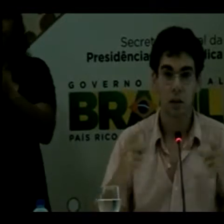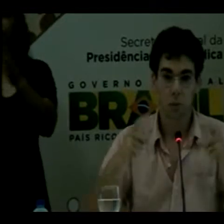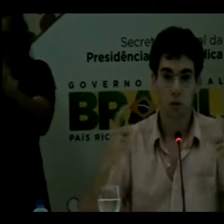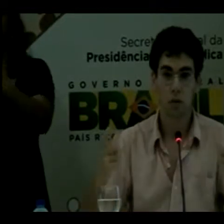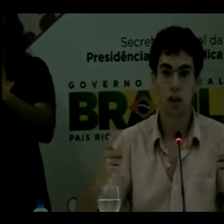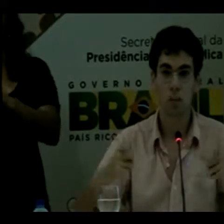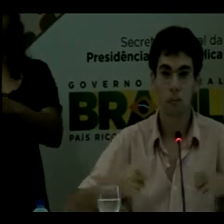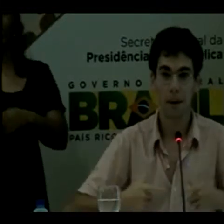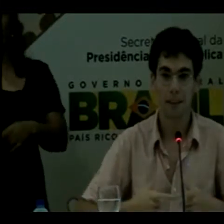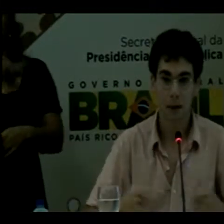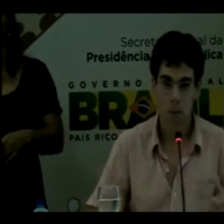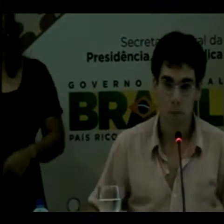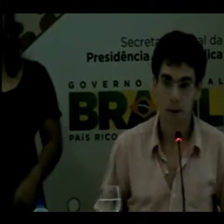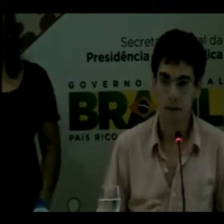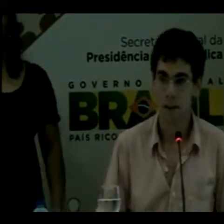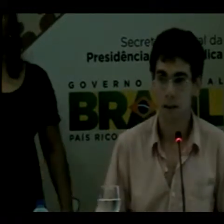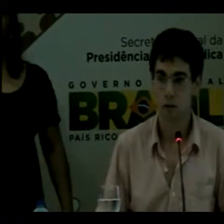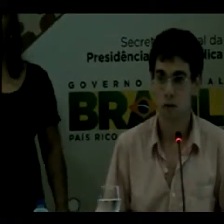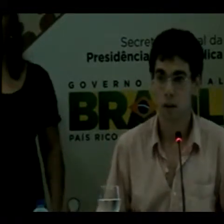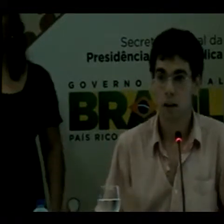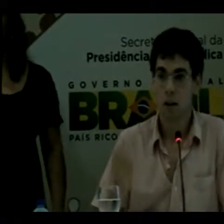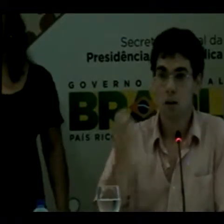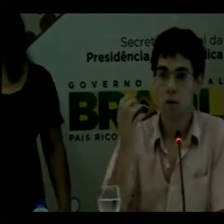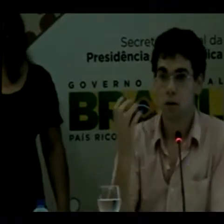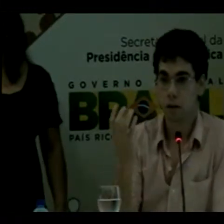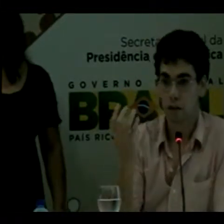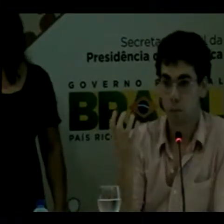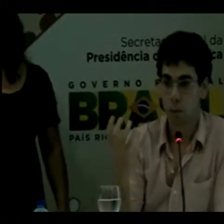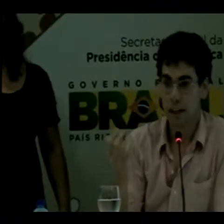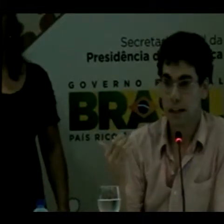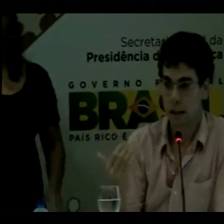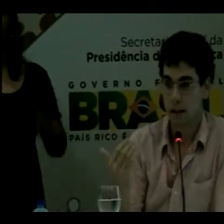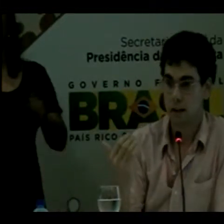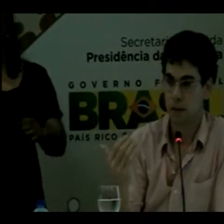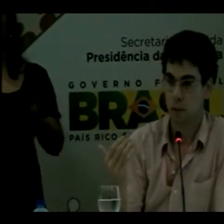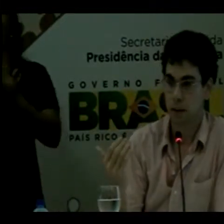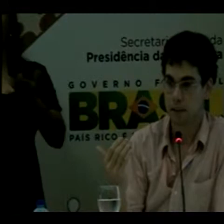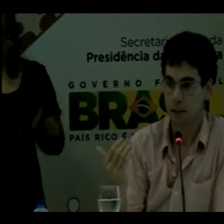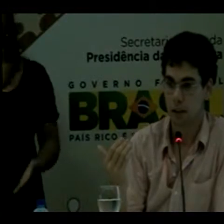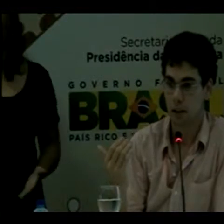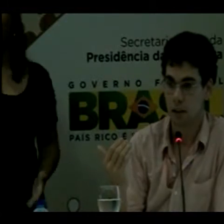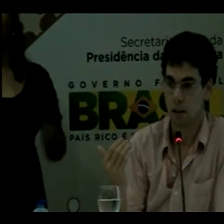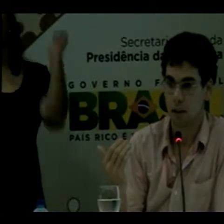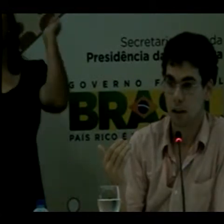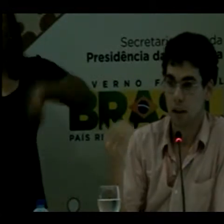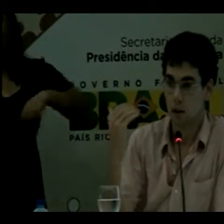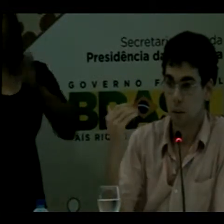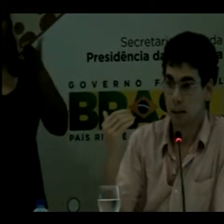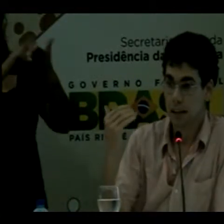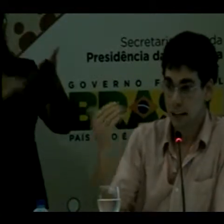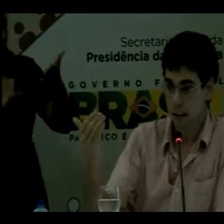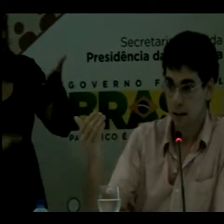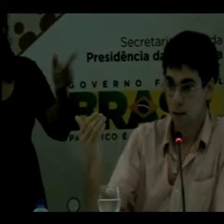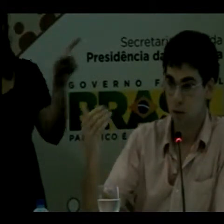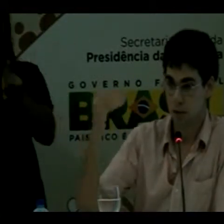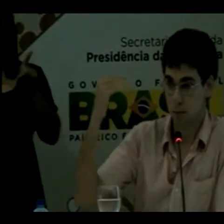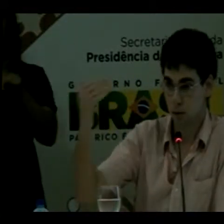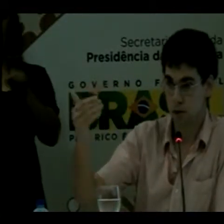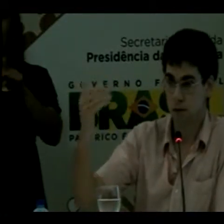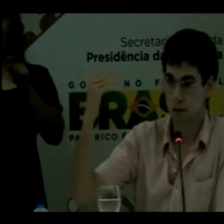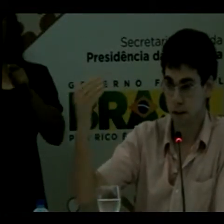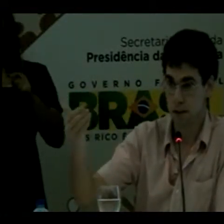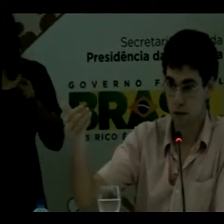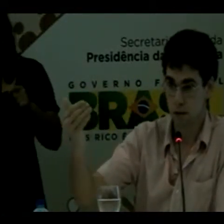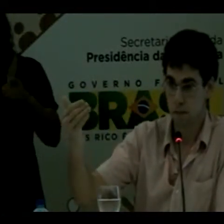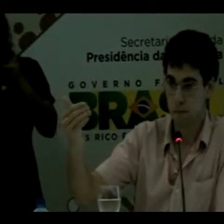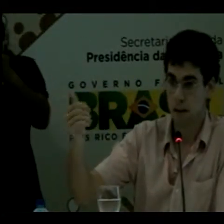e a gente tem uma ontologia, um padrão para esses dados, os governos vão poder ler essa complexidade e vão poder ler o que as